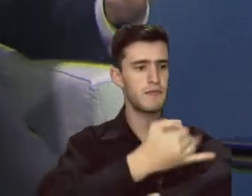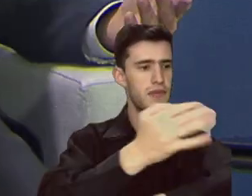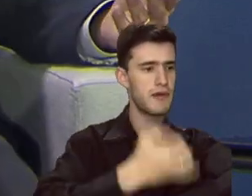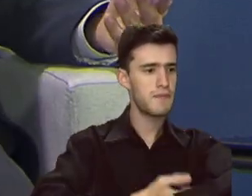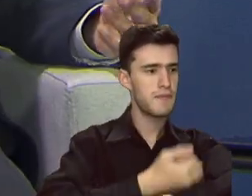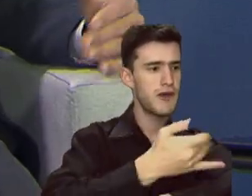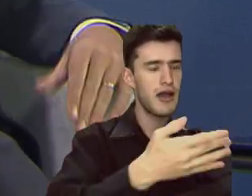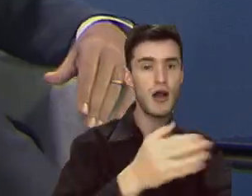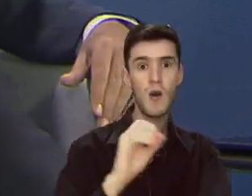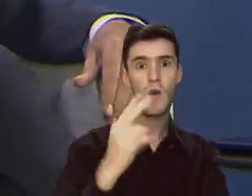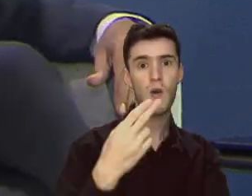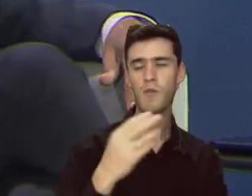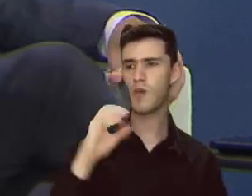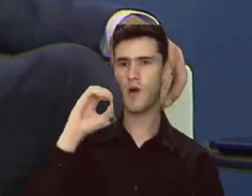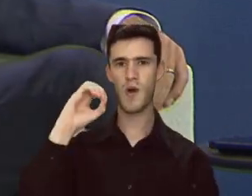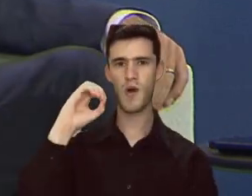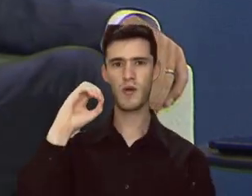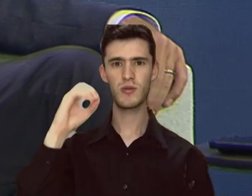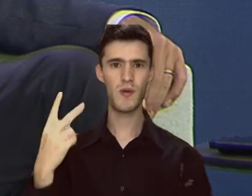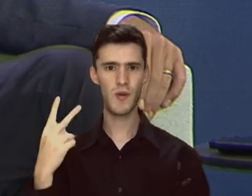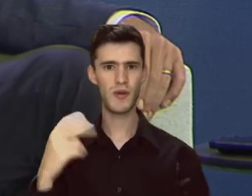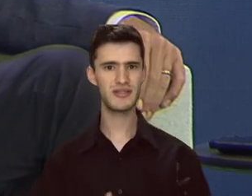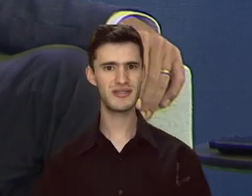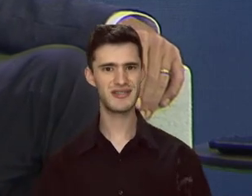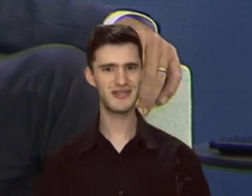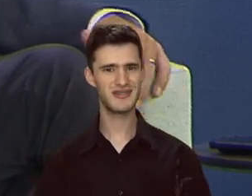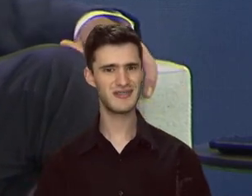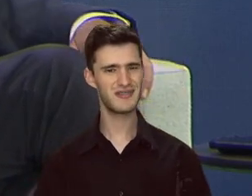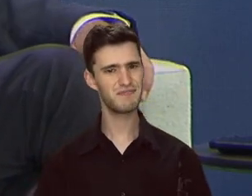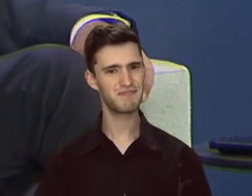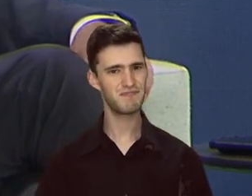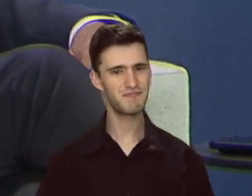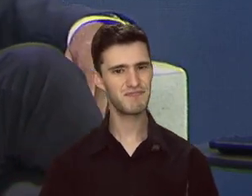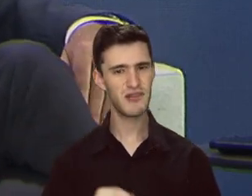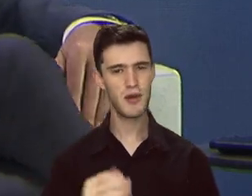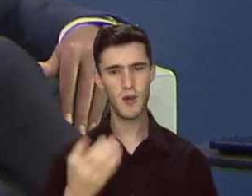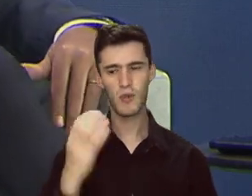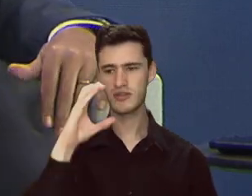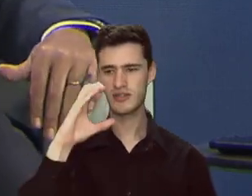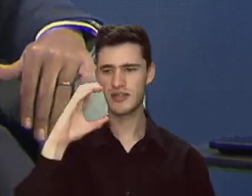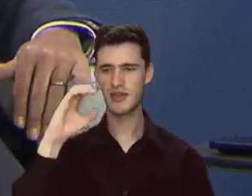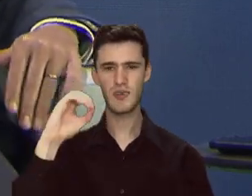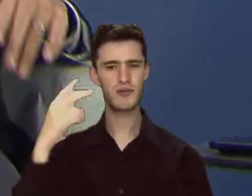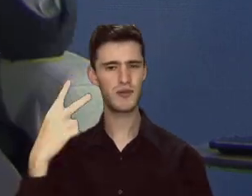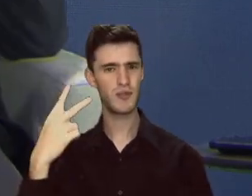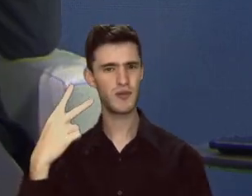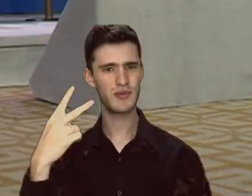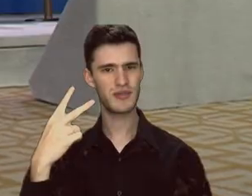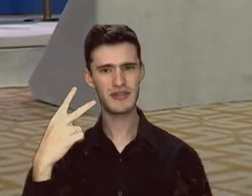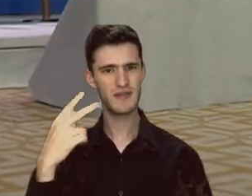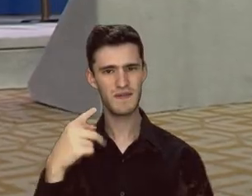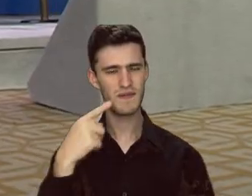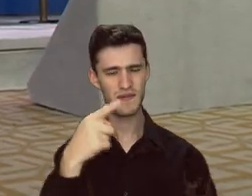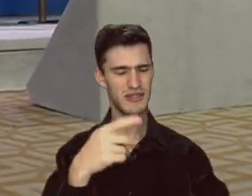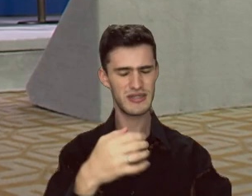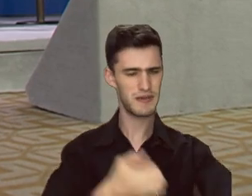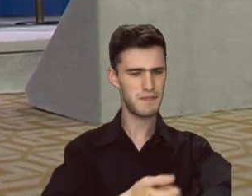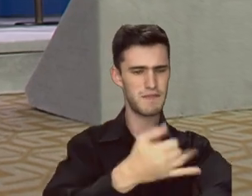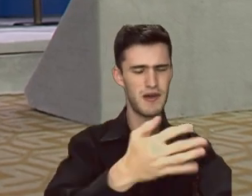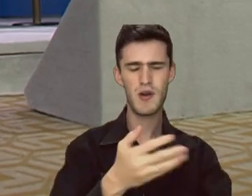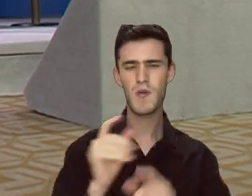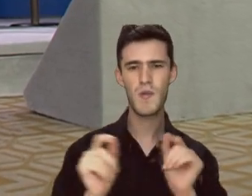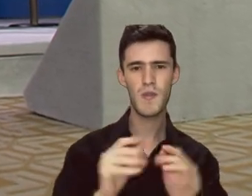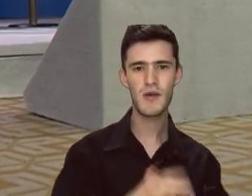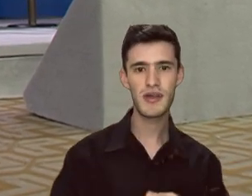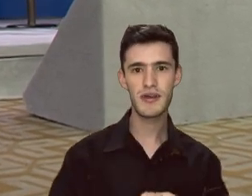existe uma nova produto que é carbono né e quer demandado e que é para mim é uma zona muito